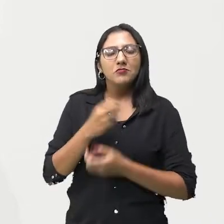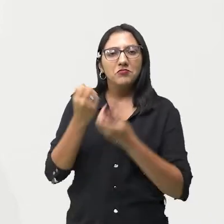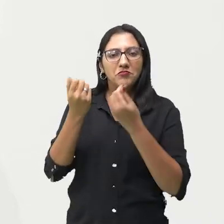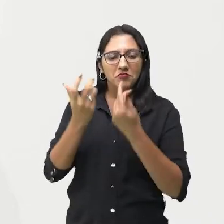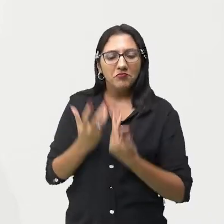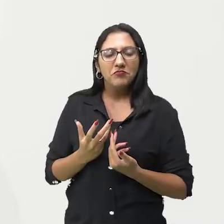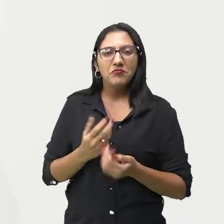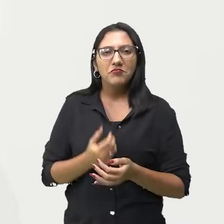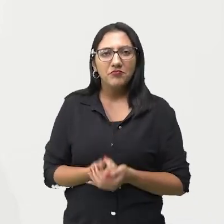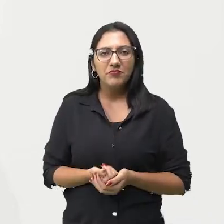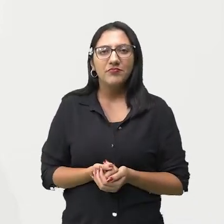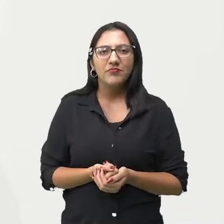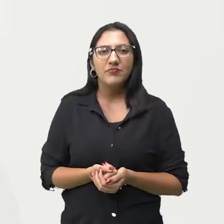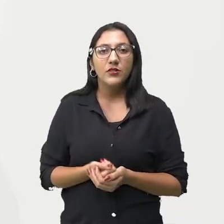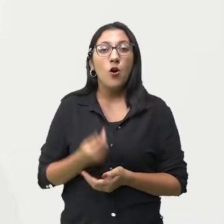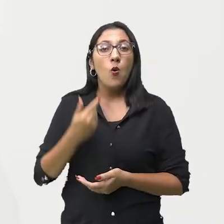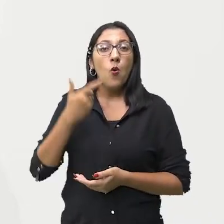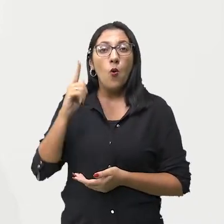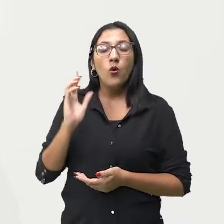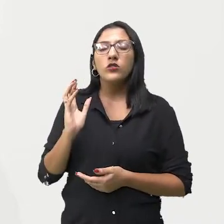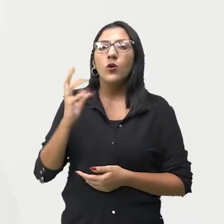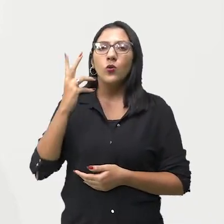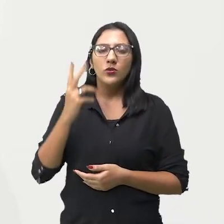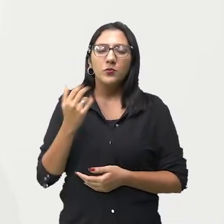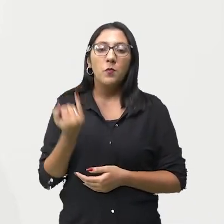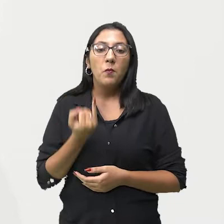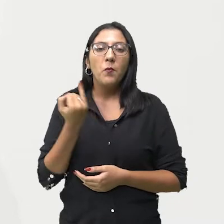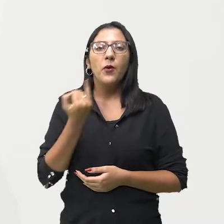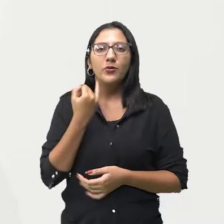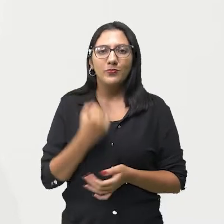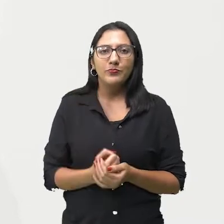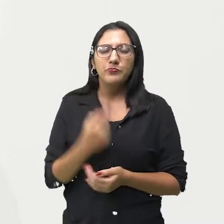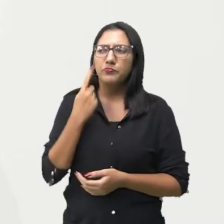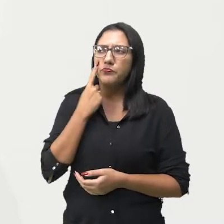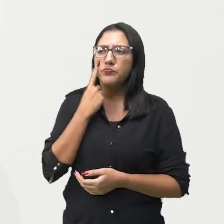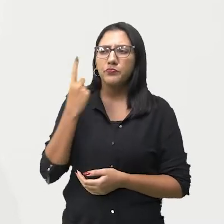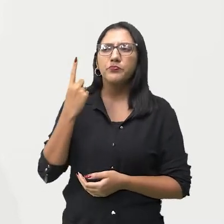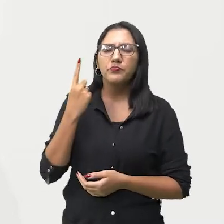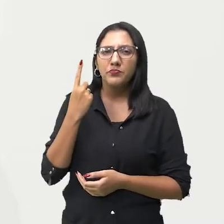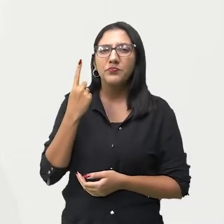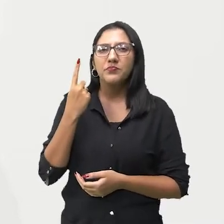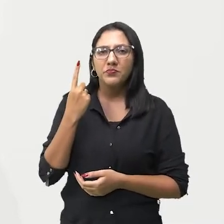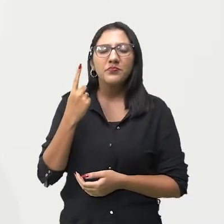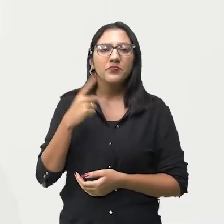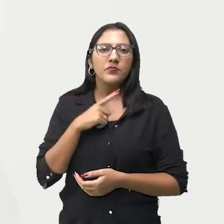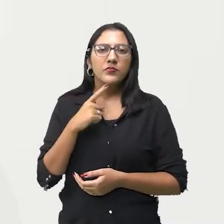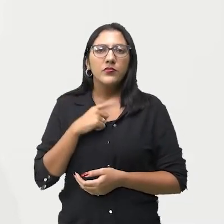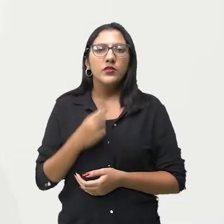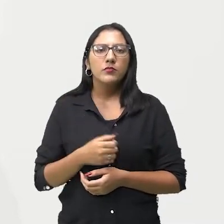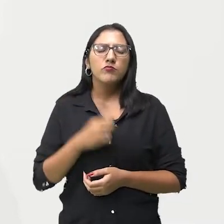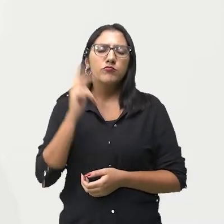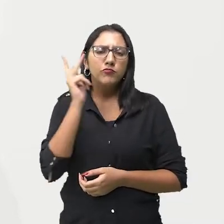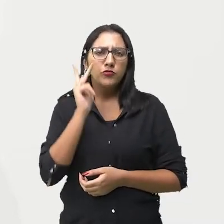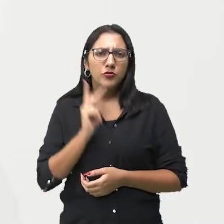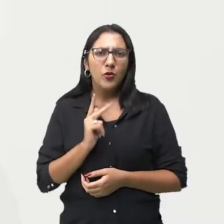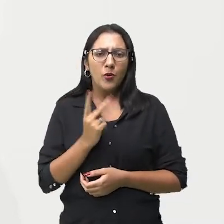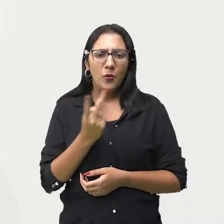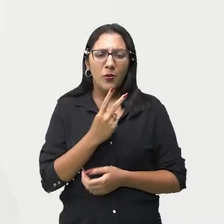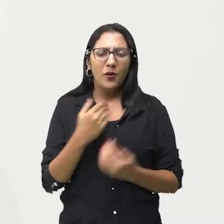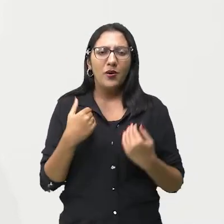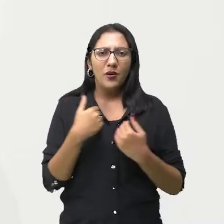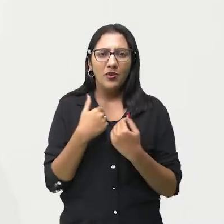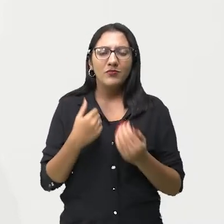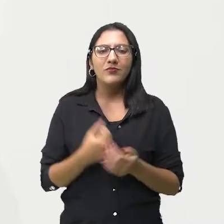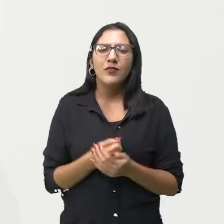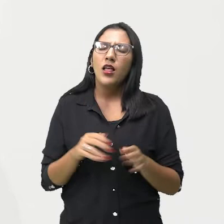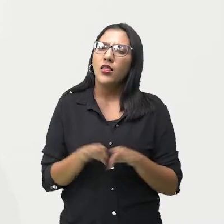tá bom? Outro fato importante, isso aqui que a gente acabou de ler, essa história da raposa e do tucano, é também